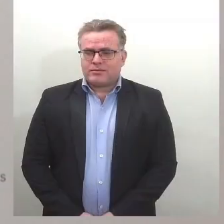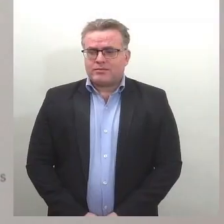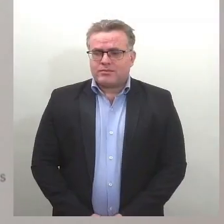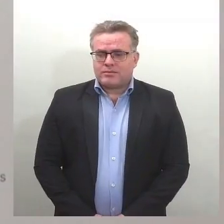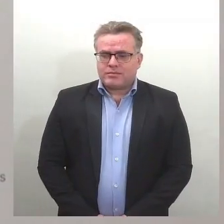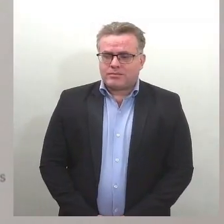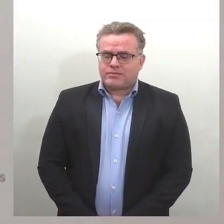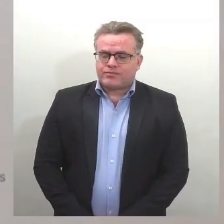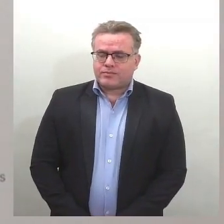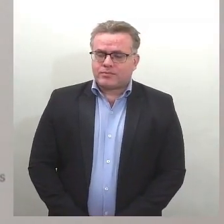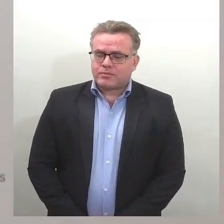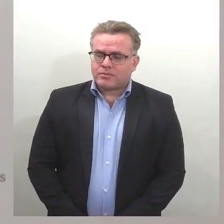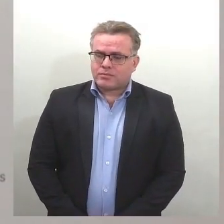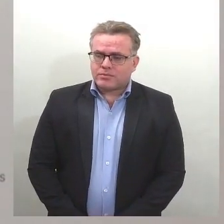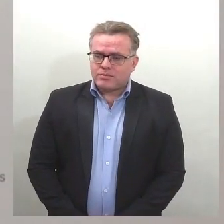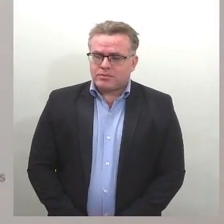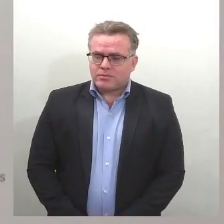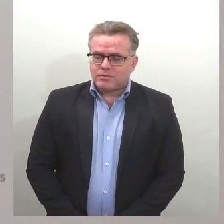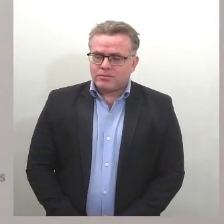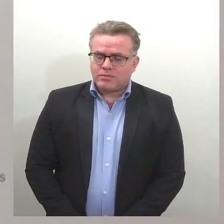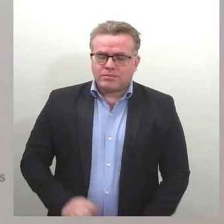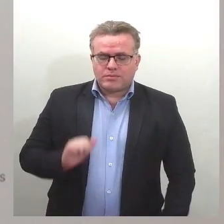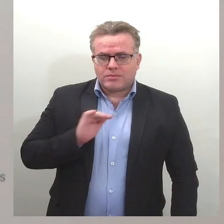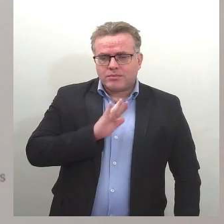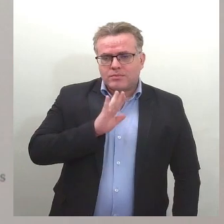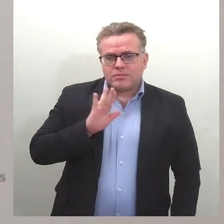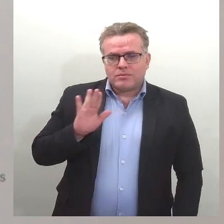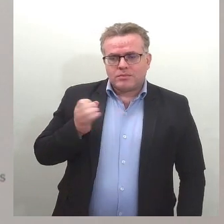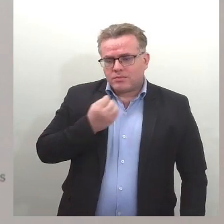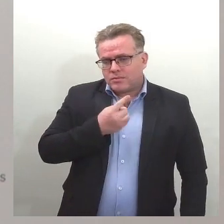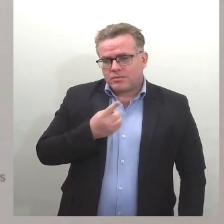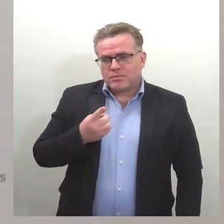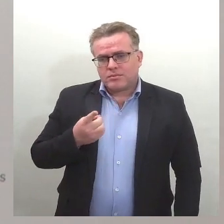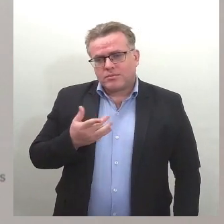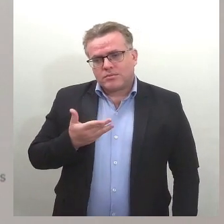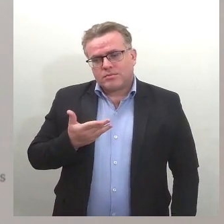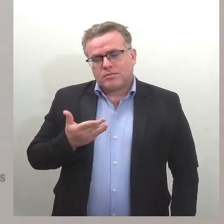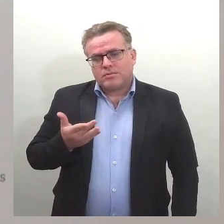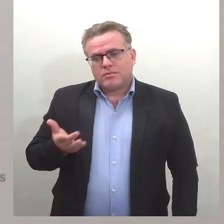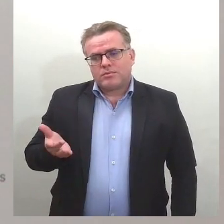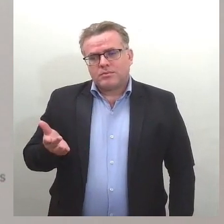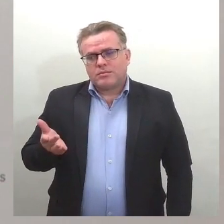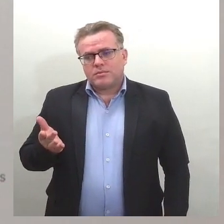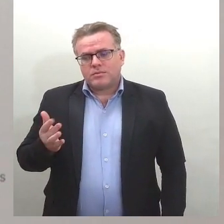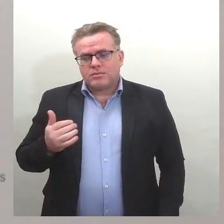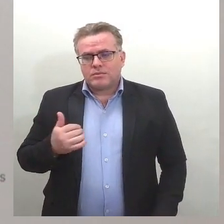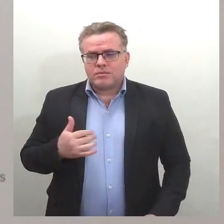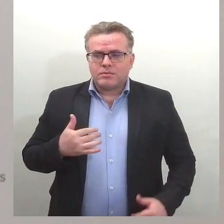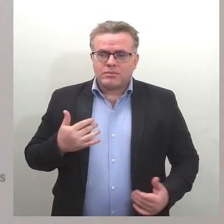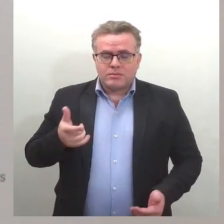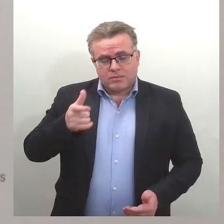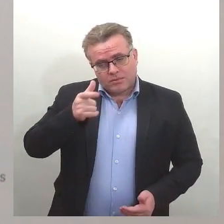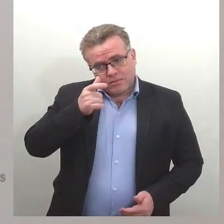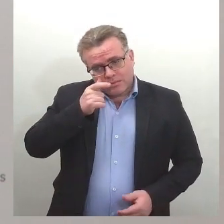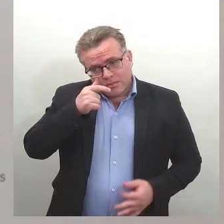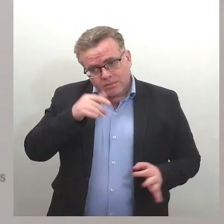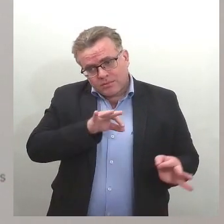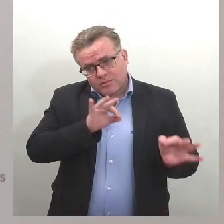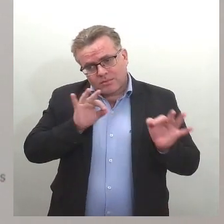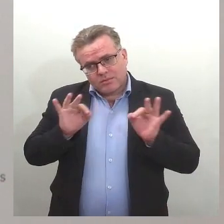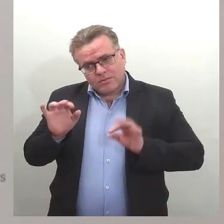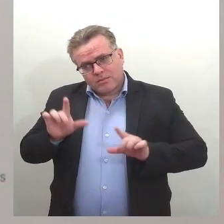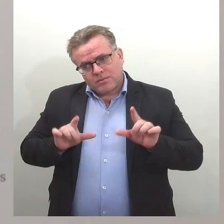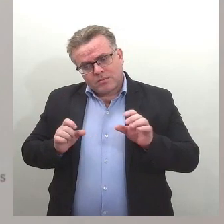Olá, bom dia para você que acompanha ao vivo a programação da TV Alese. Estamos começando mais um programa direto do plenário